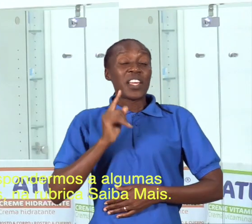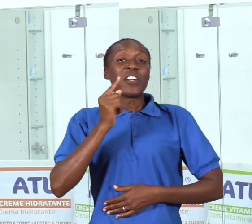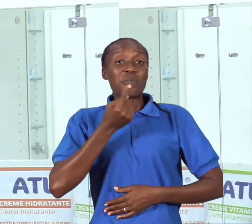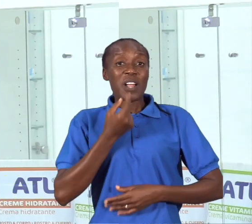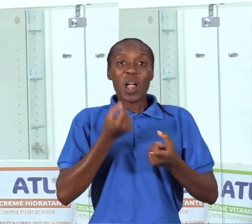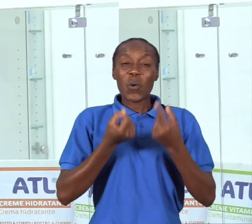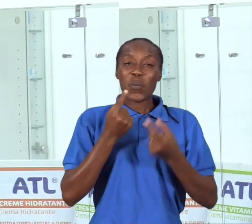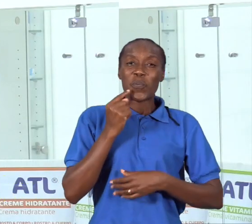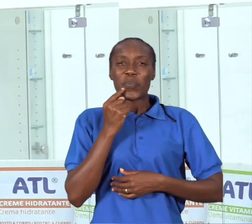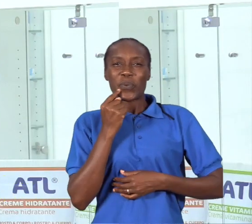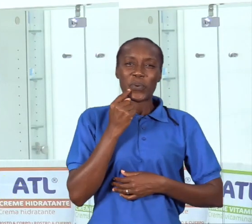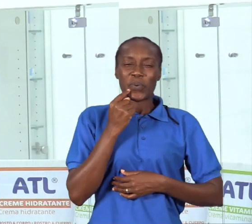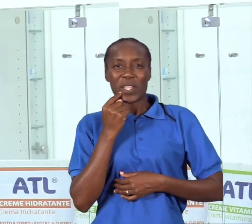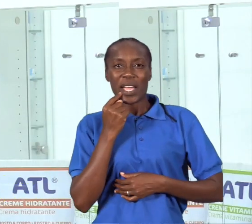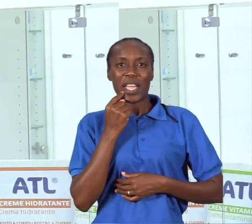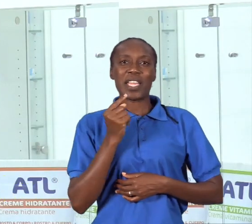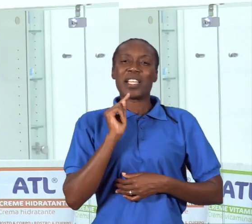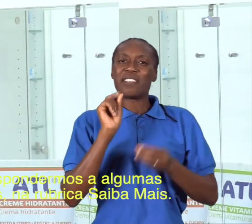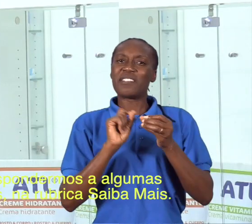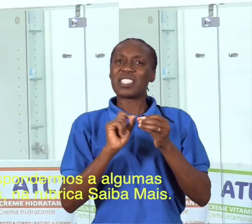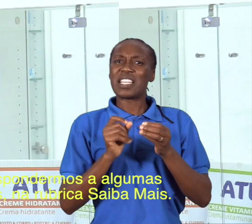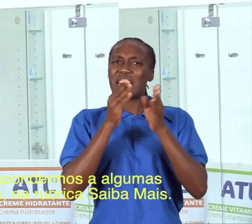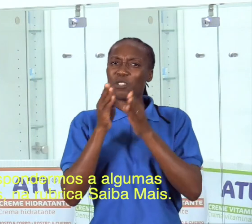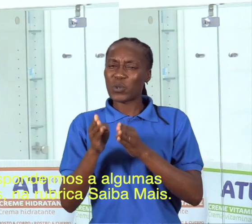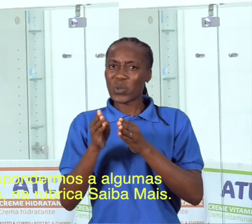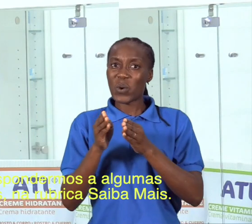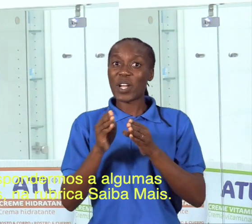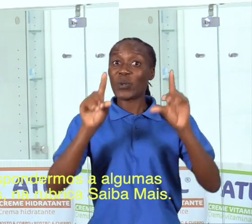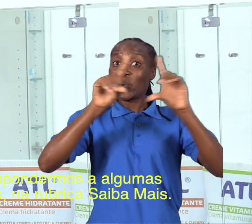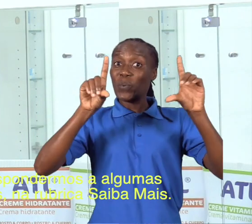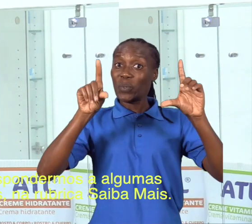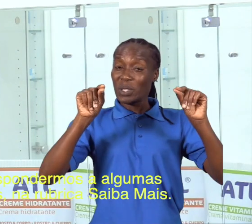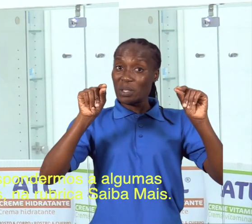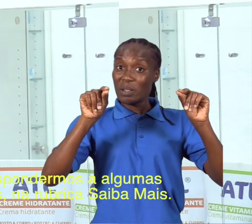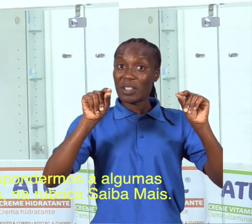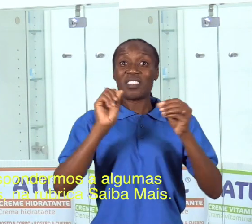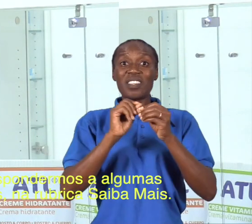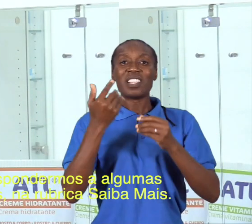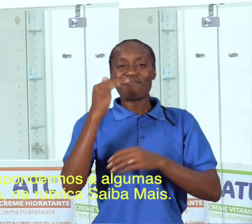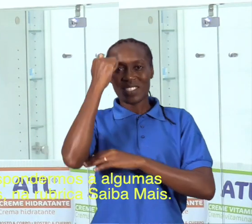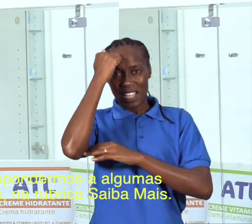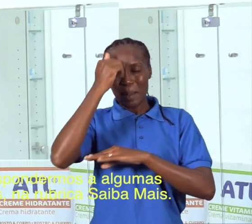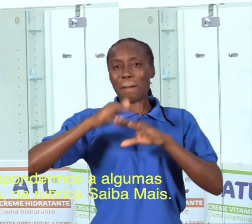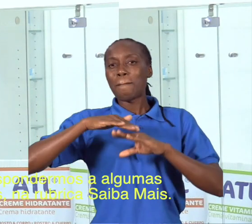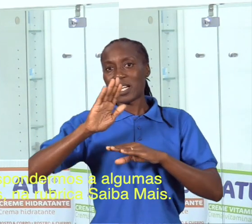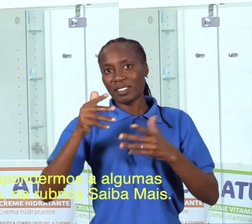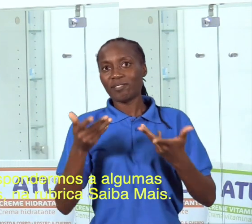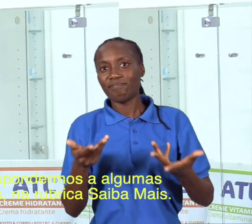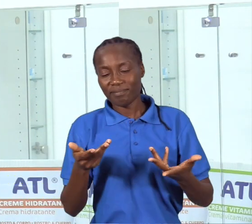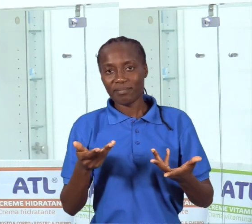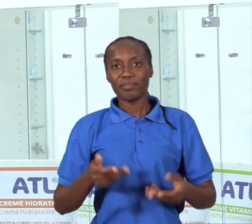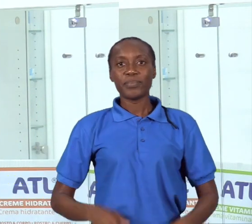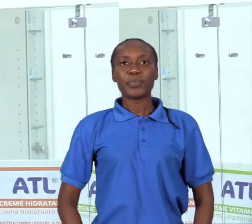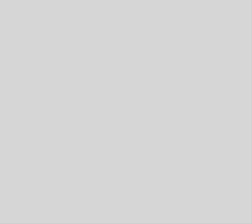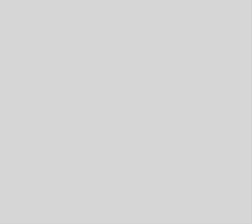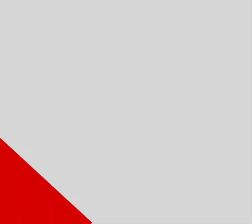oportuno para respondermos algumas dúvidas e perguntas dos nossos telespectadores sobre o nosso tema de hoje, na rubrica